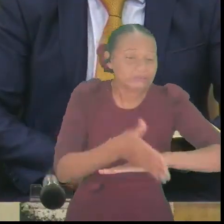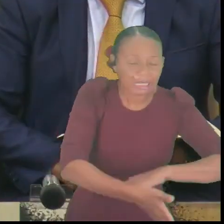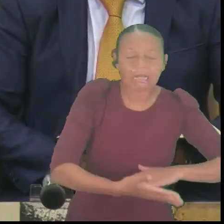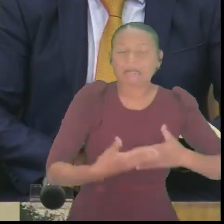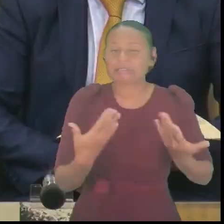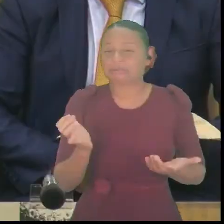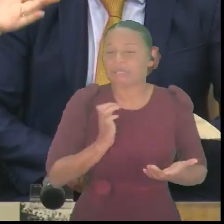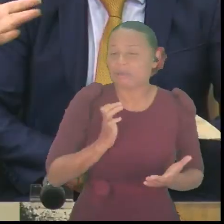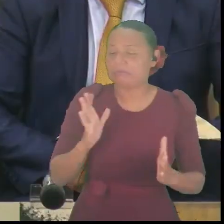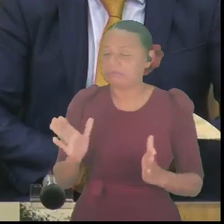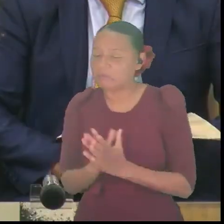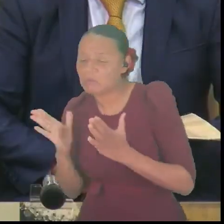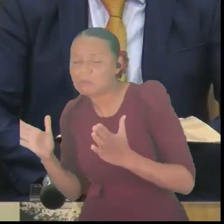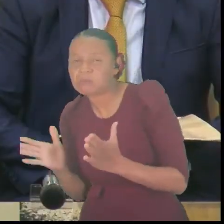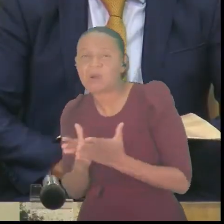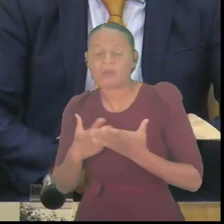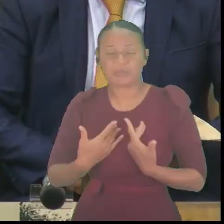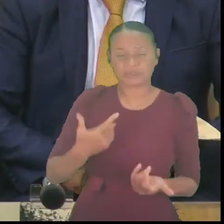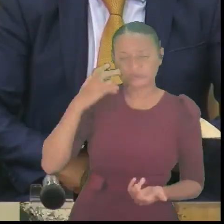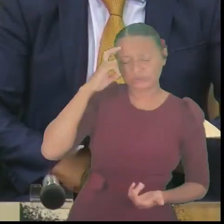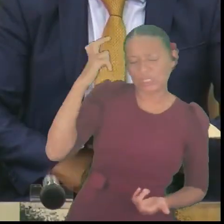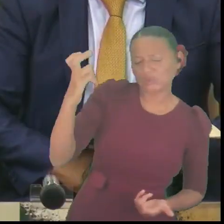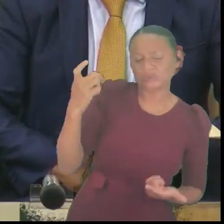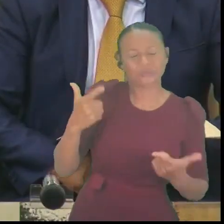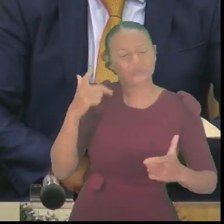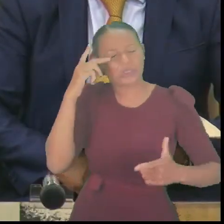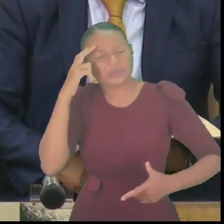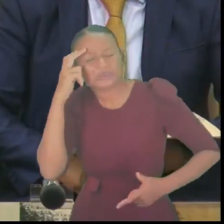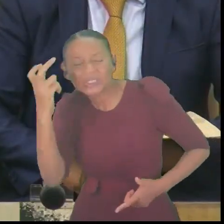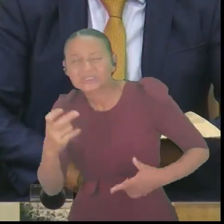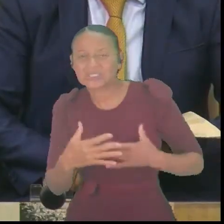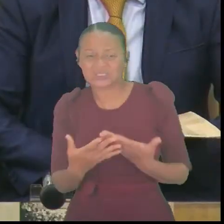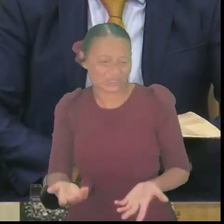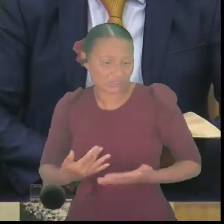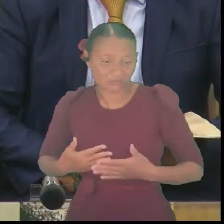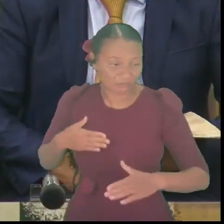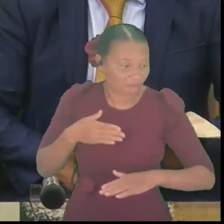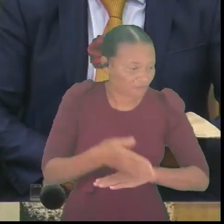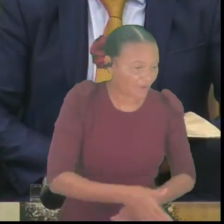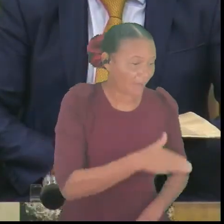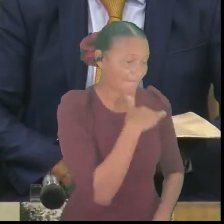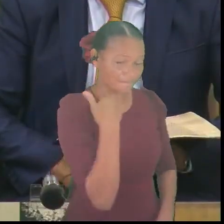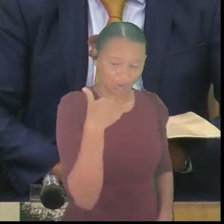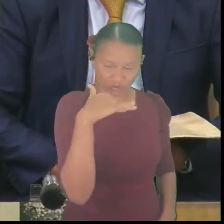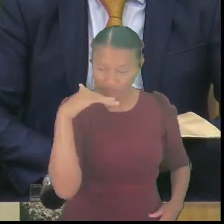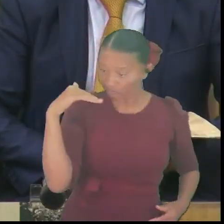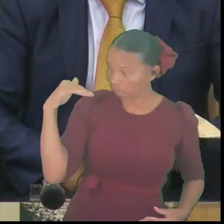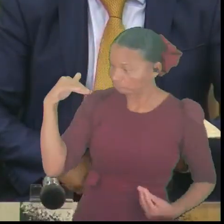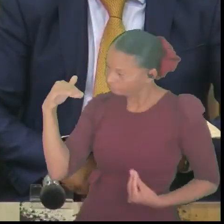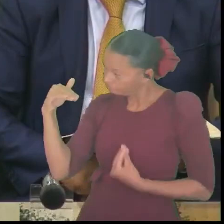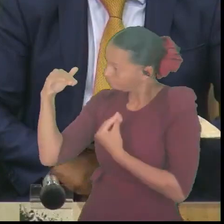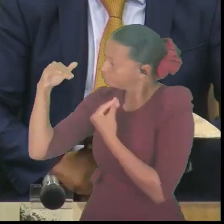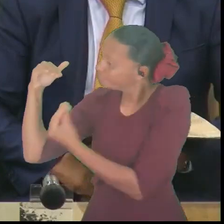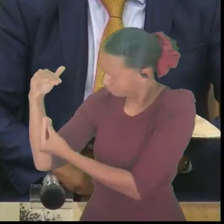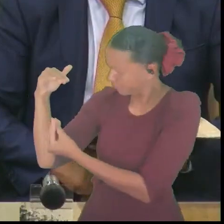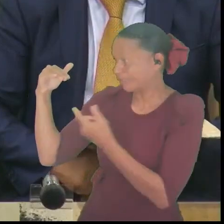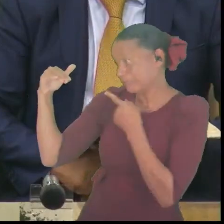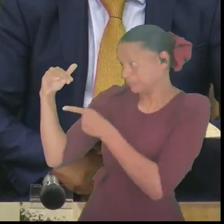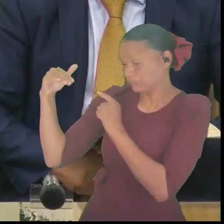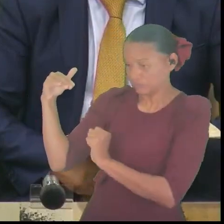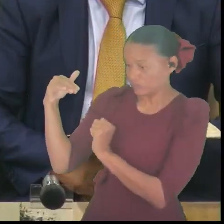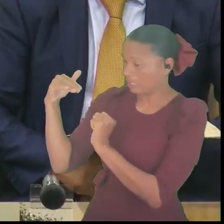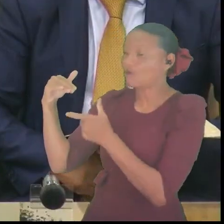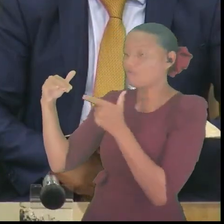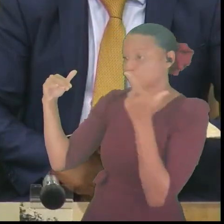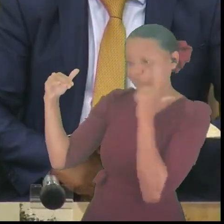do indouto, do influente, do sem influência. E então foi a morte para dar o título e disse: morte, eu vim te entregar, porque se você é mais